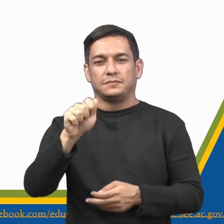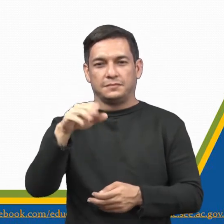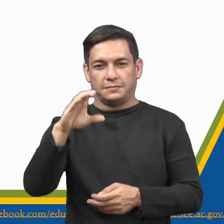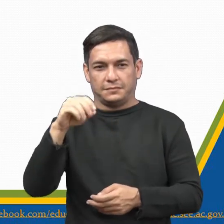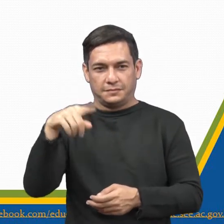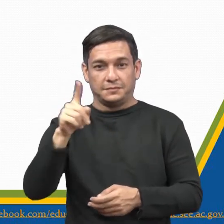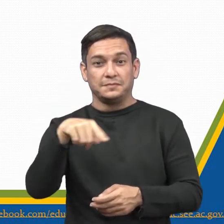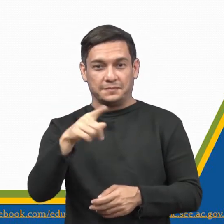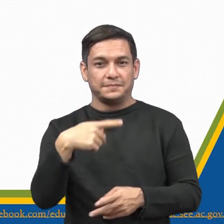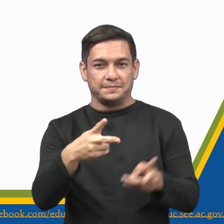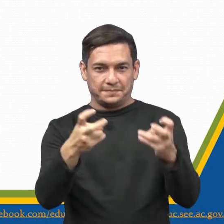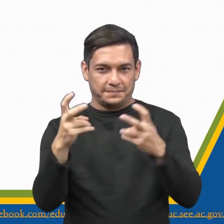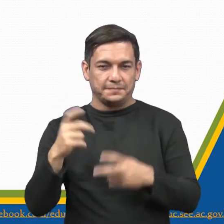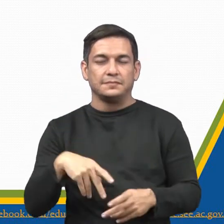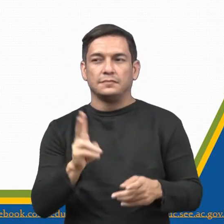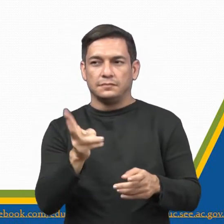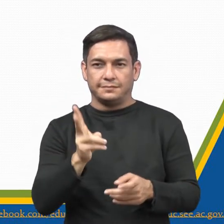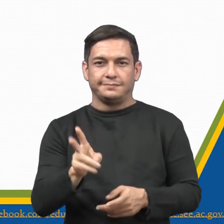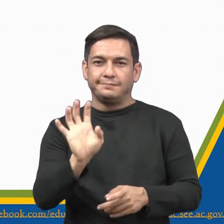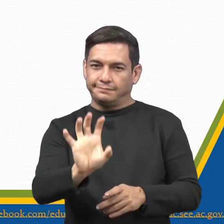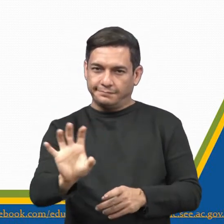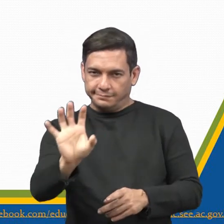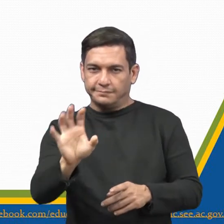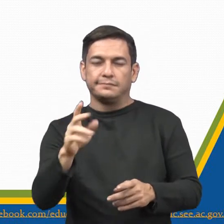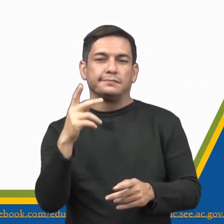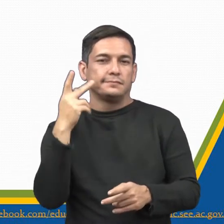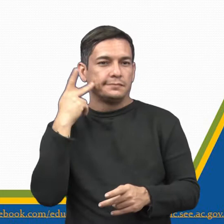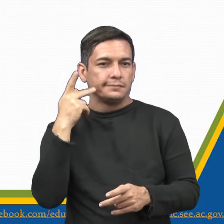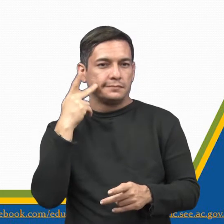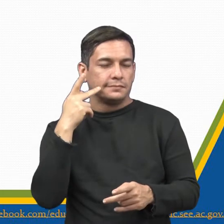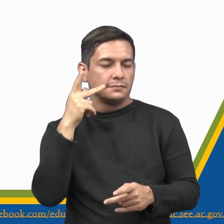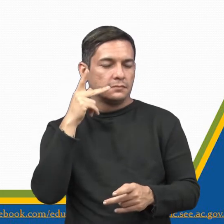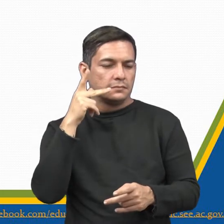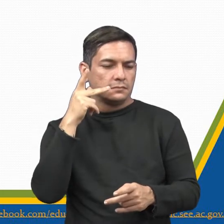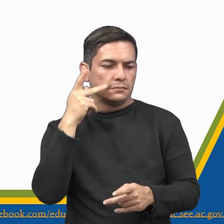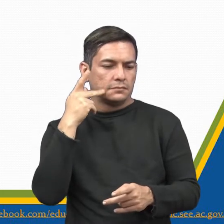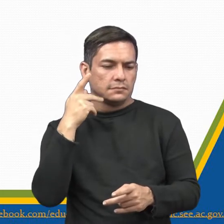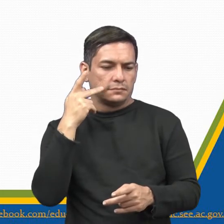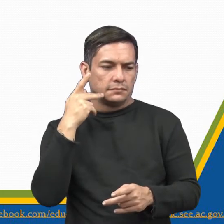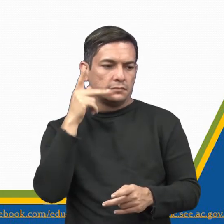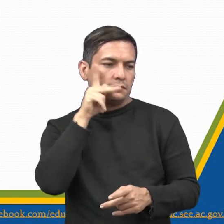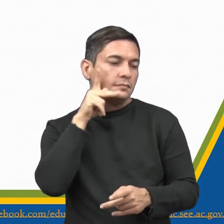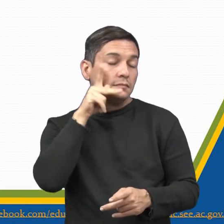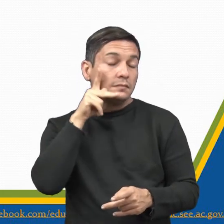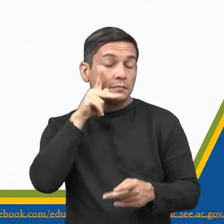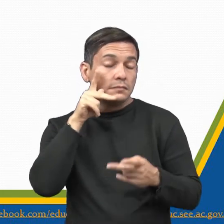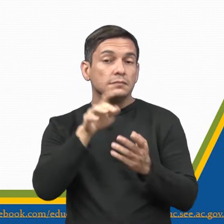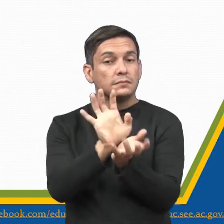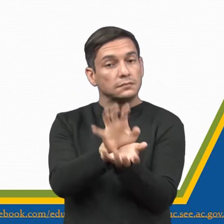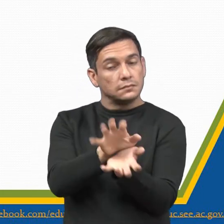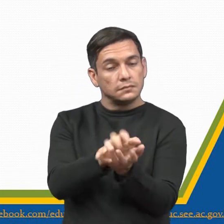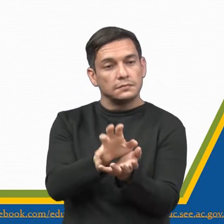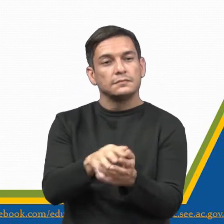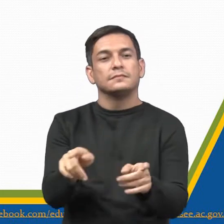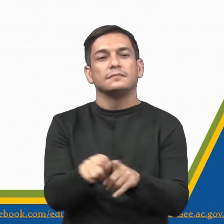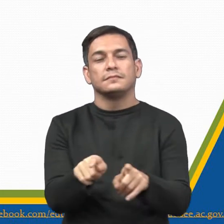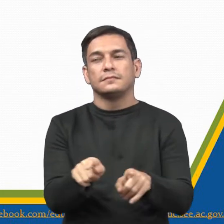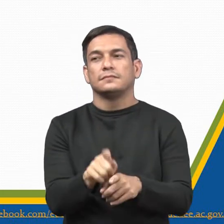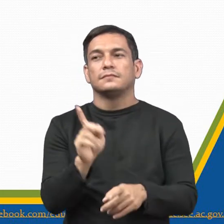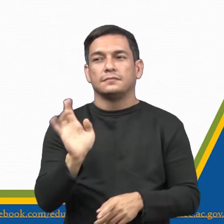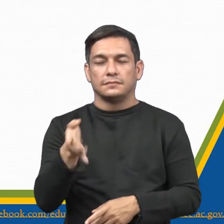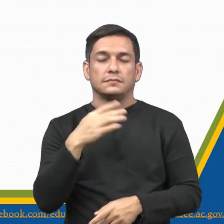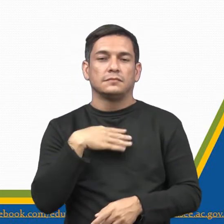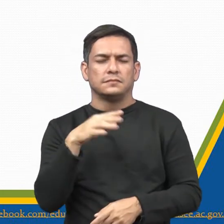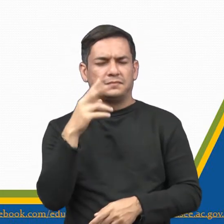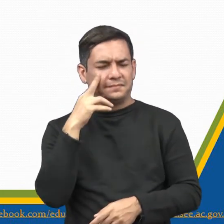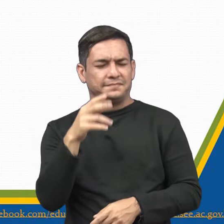estão percebendo que é na mesma região, Paraíba, Pernambuco. Pão aguado, pão francês, jacó. A